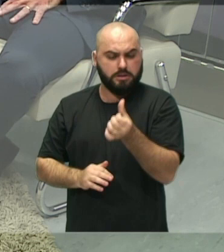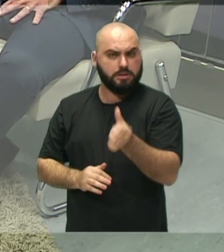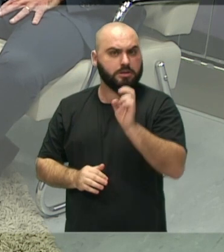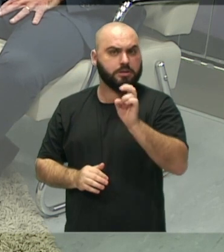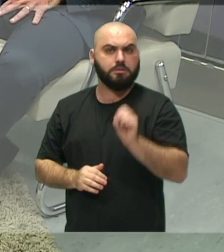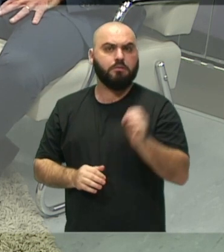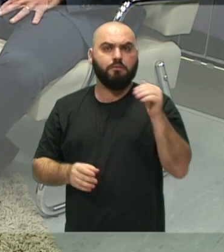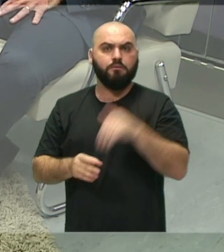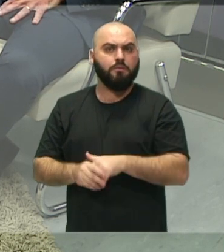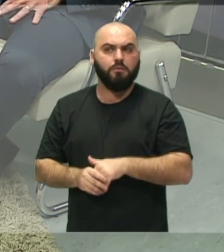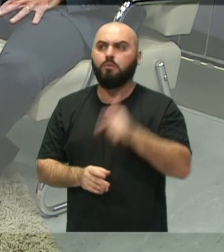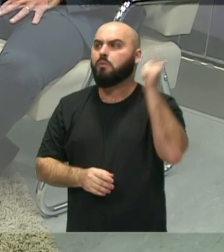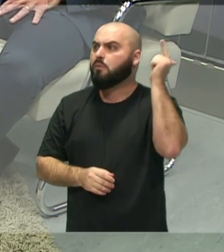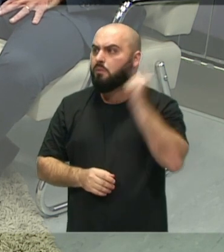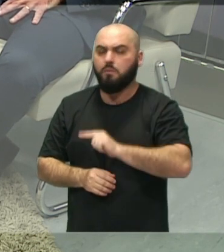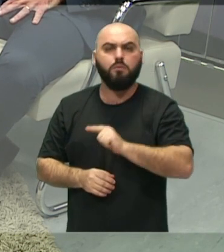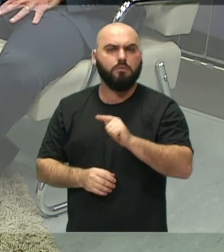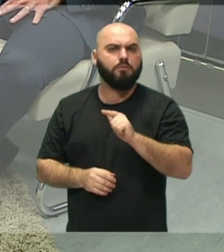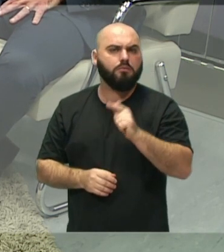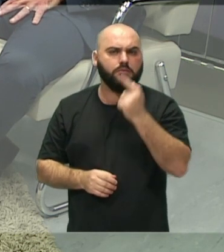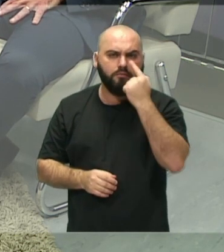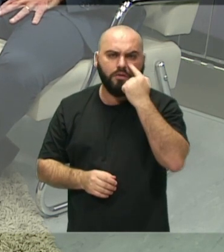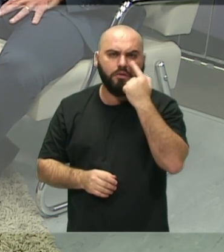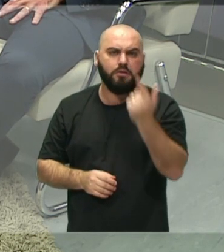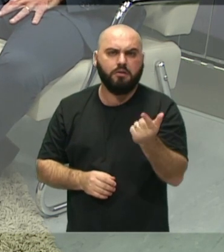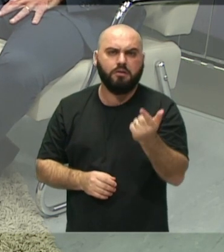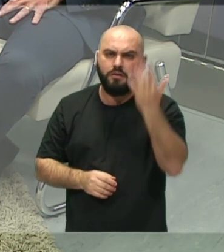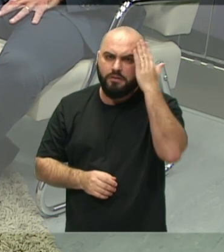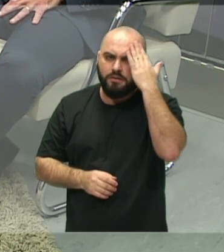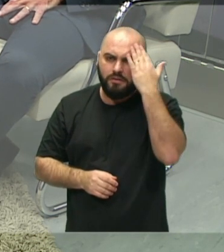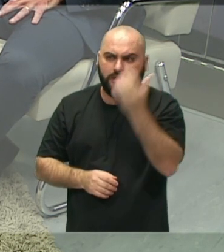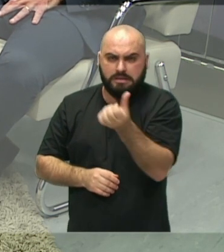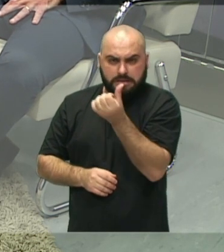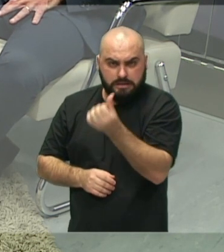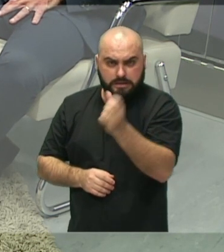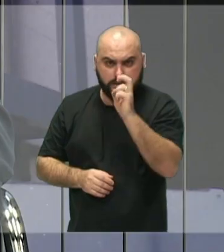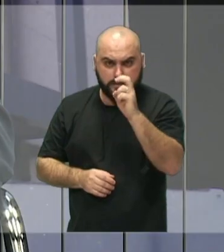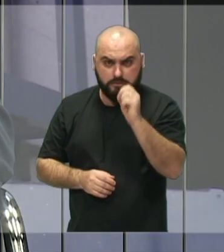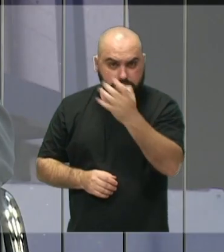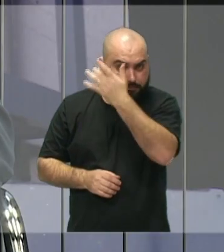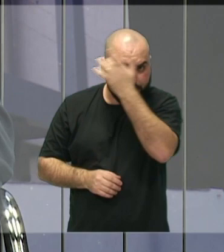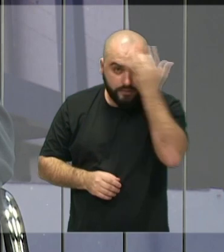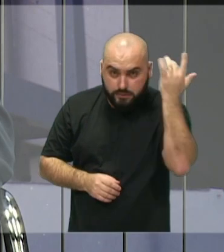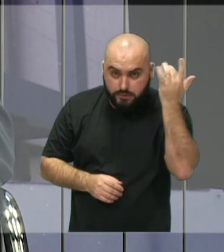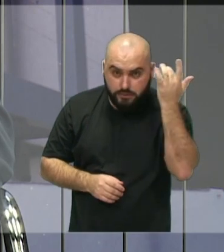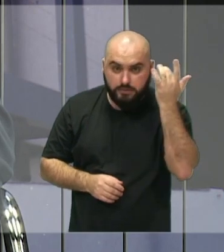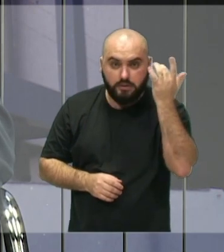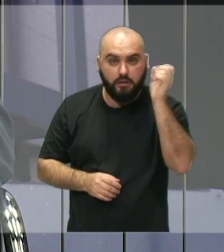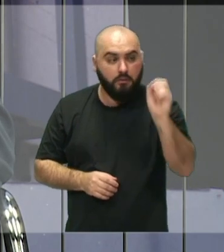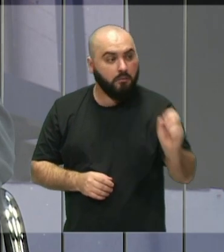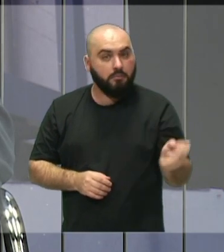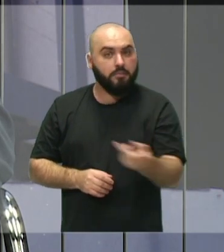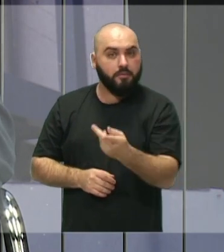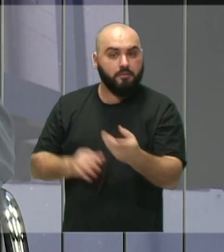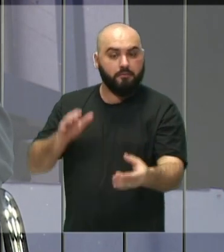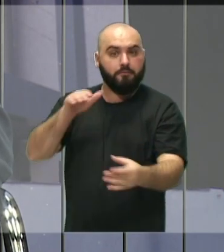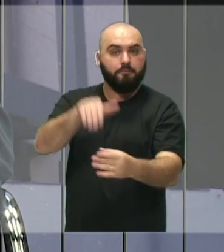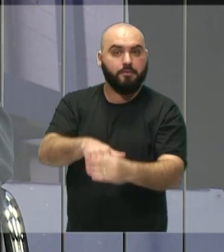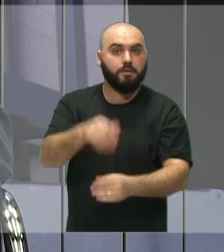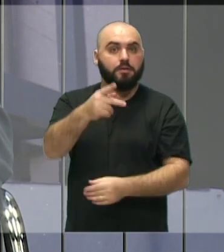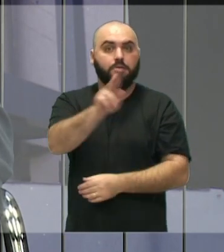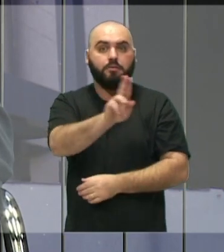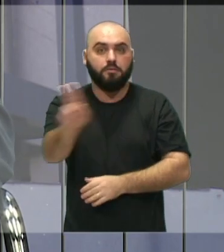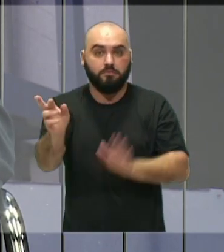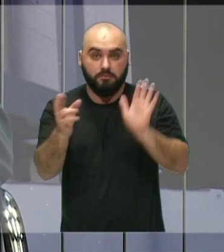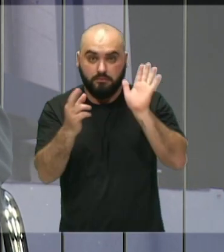votos. Porque se você parar para entender, cara, 650 pessoas te dando uma oportunidade de tu